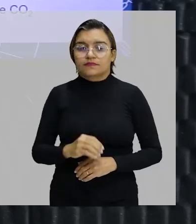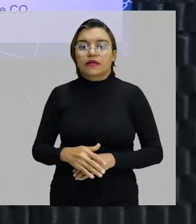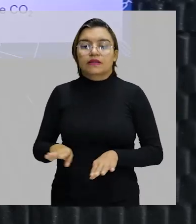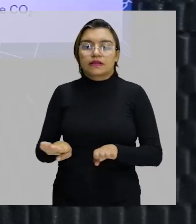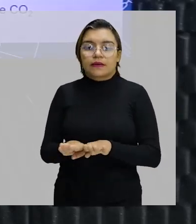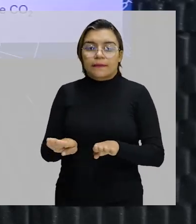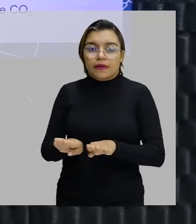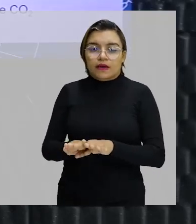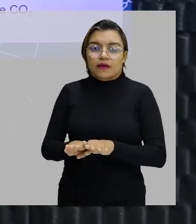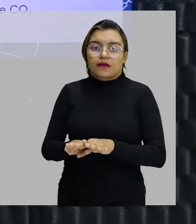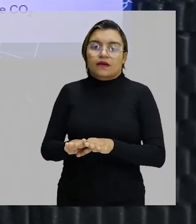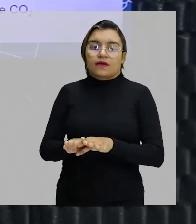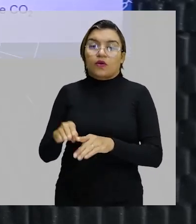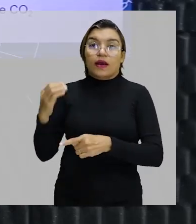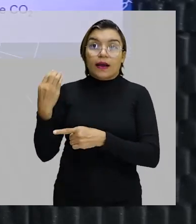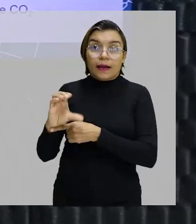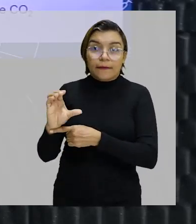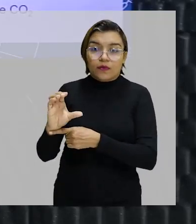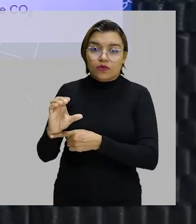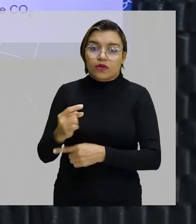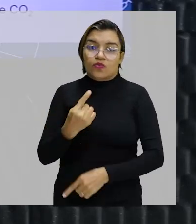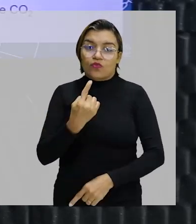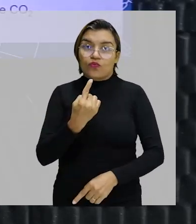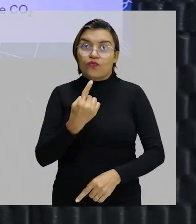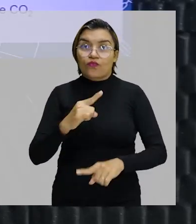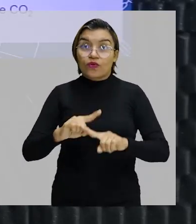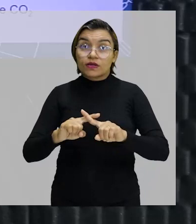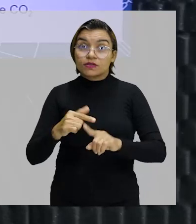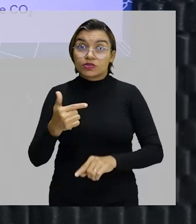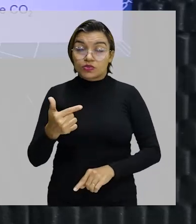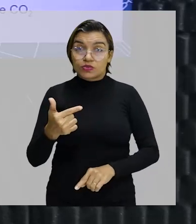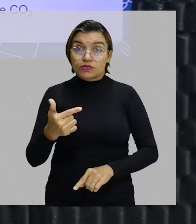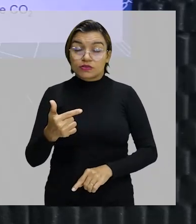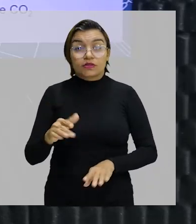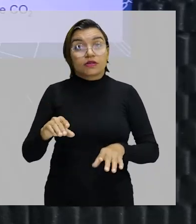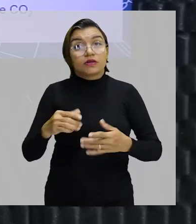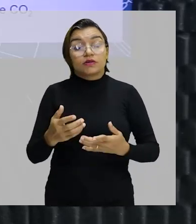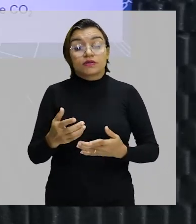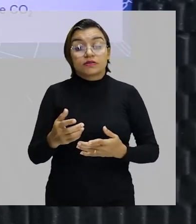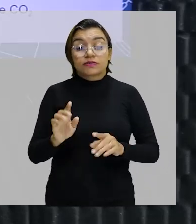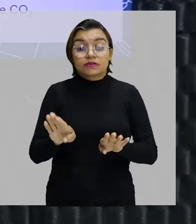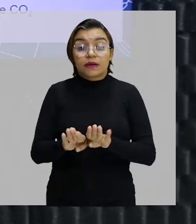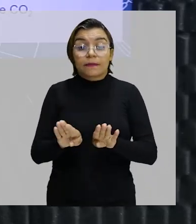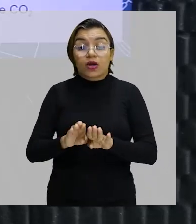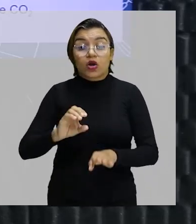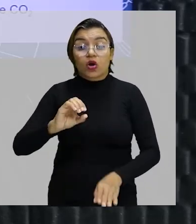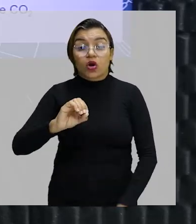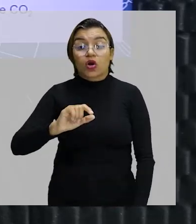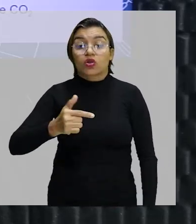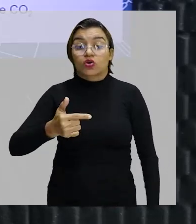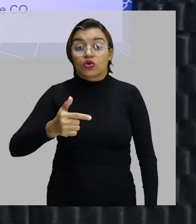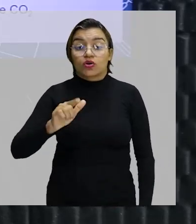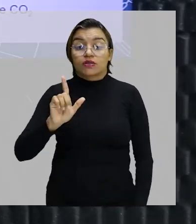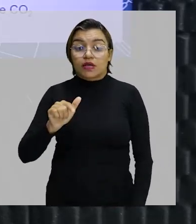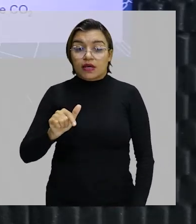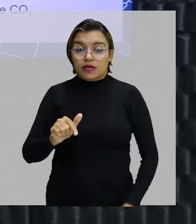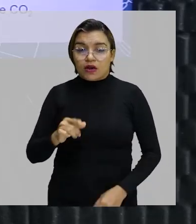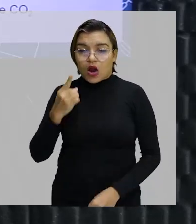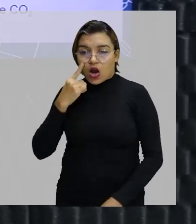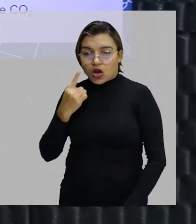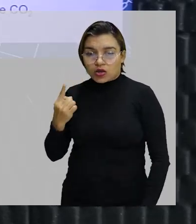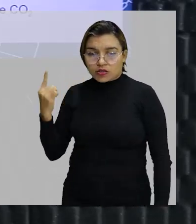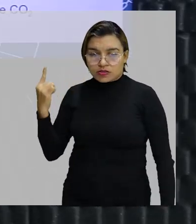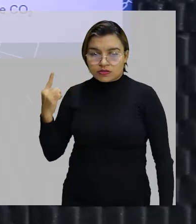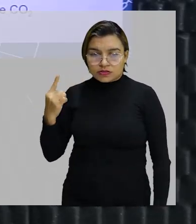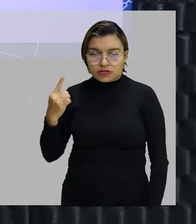massa do carbono. E o oxigênio são 3 vezes 16. Esses valores dessas massas